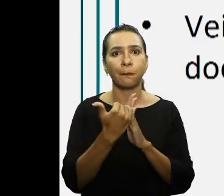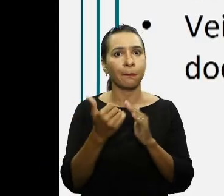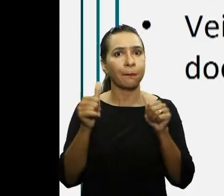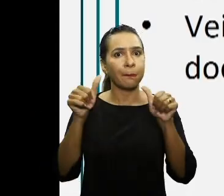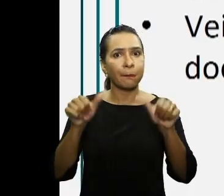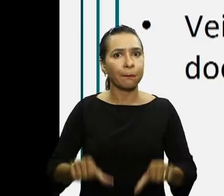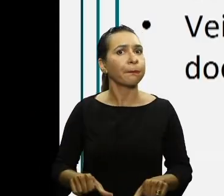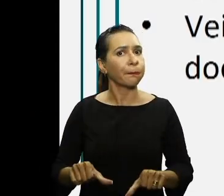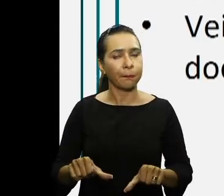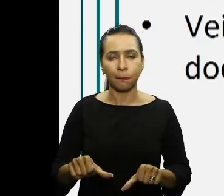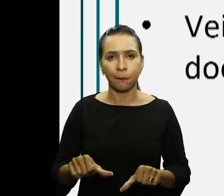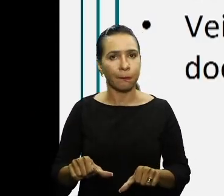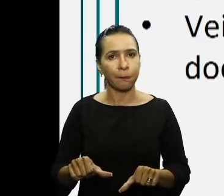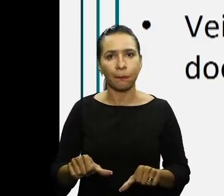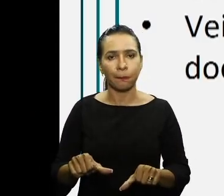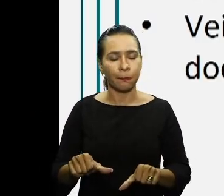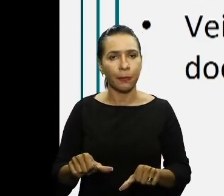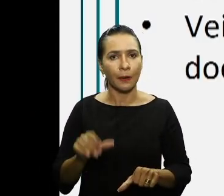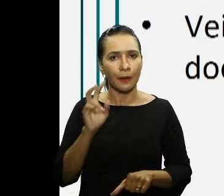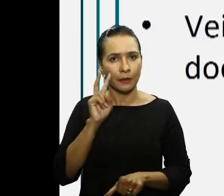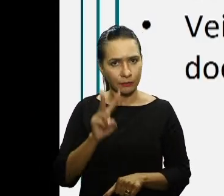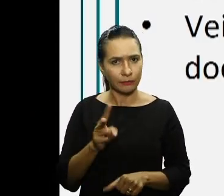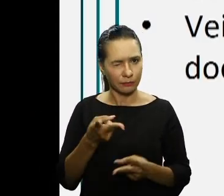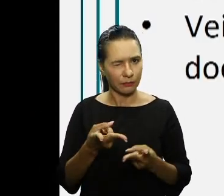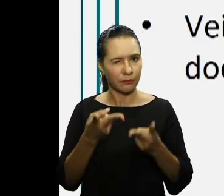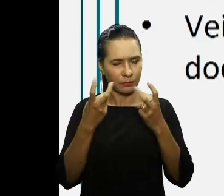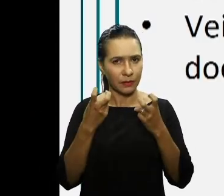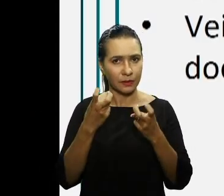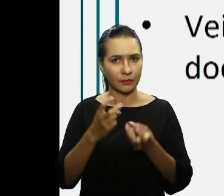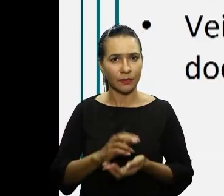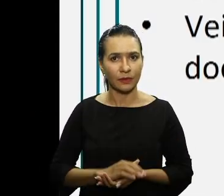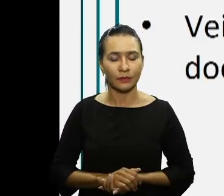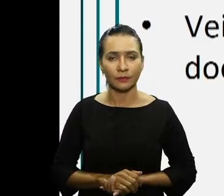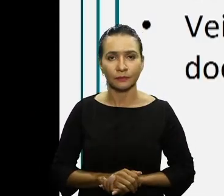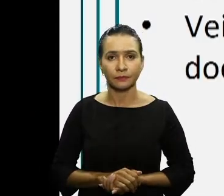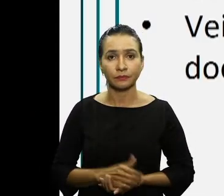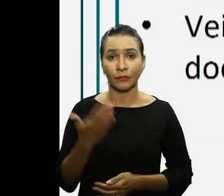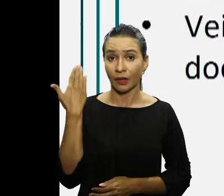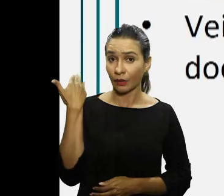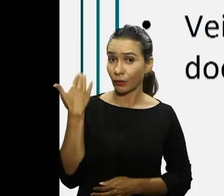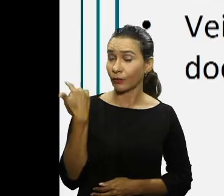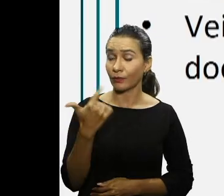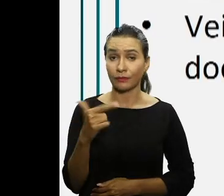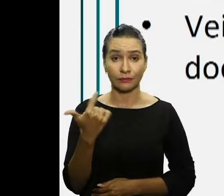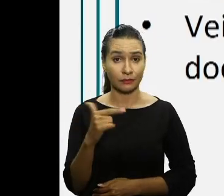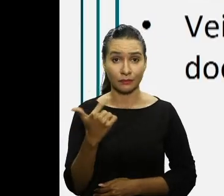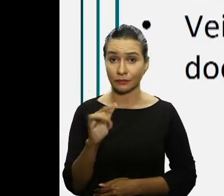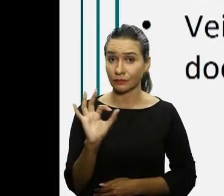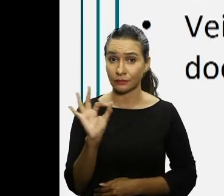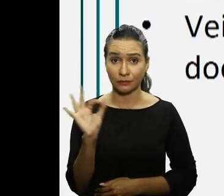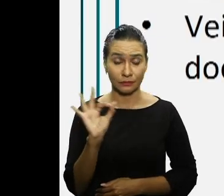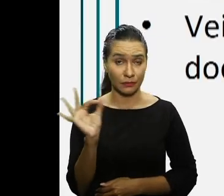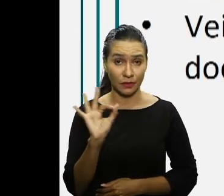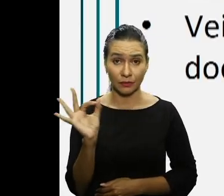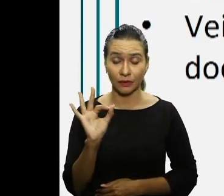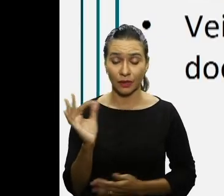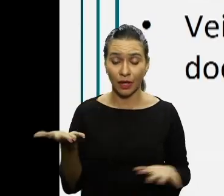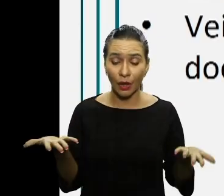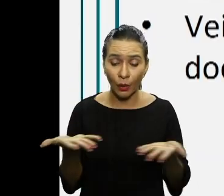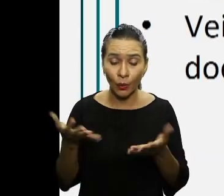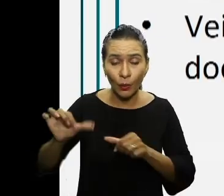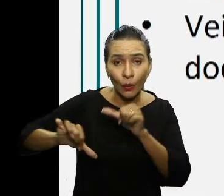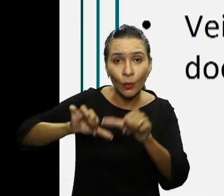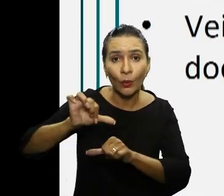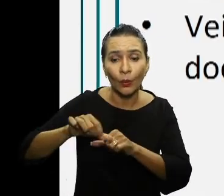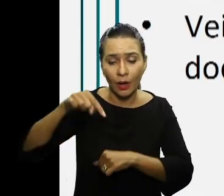ano, está chegando a uma condição quase que insuportável. E não era assim algumas décadas atrás. Então a gente vê